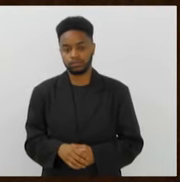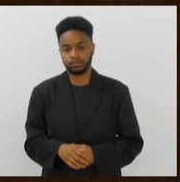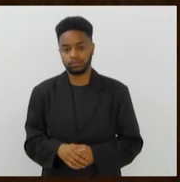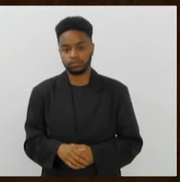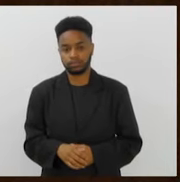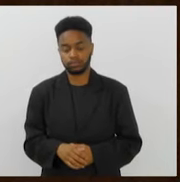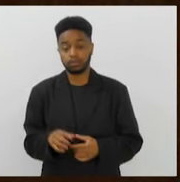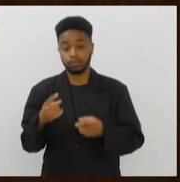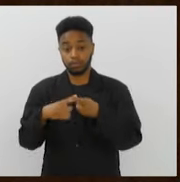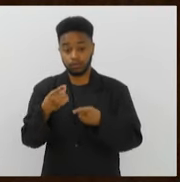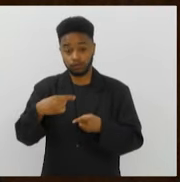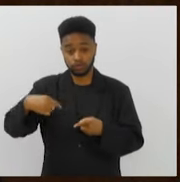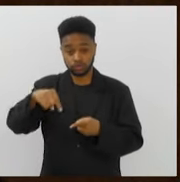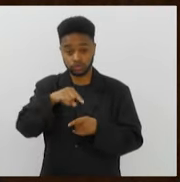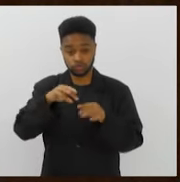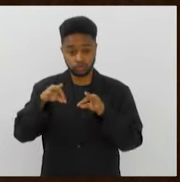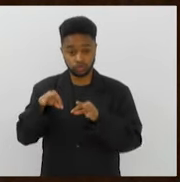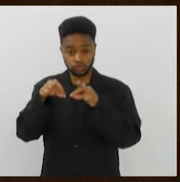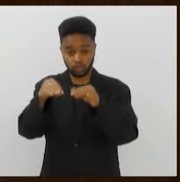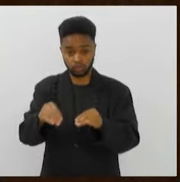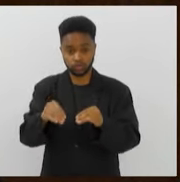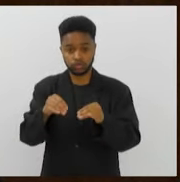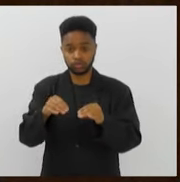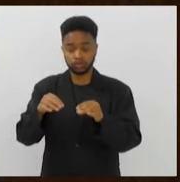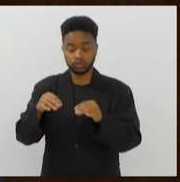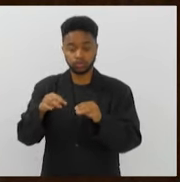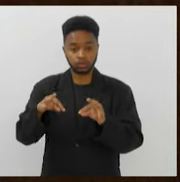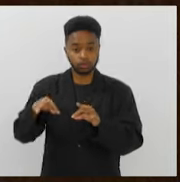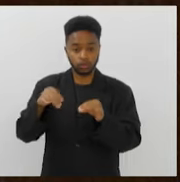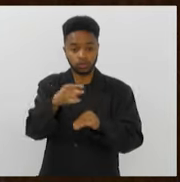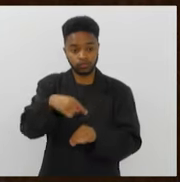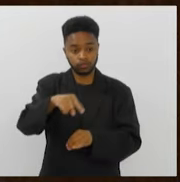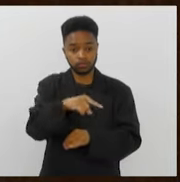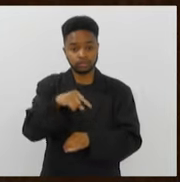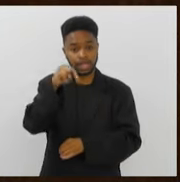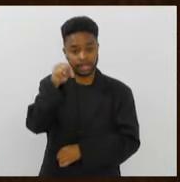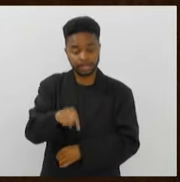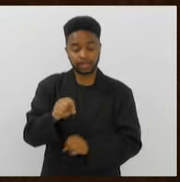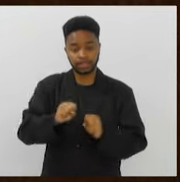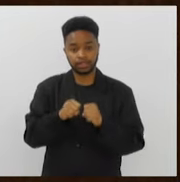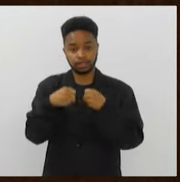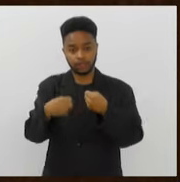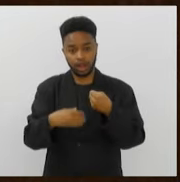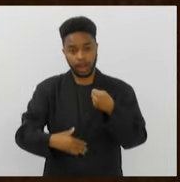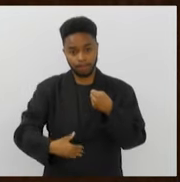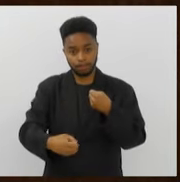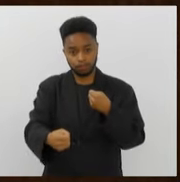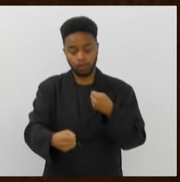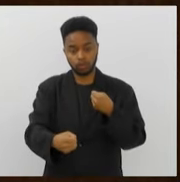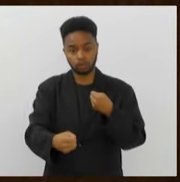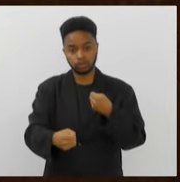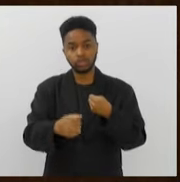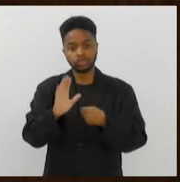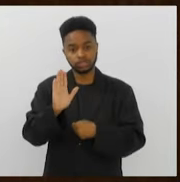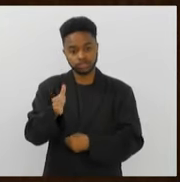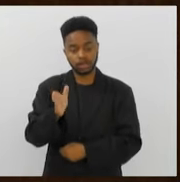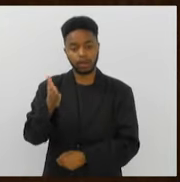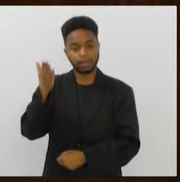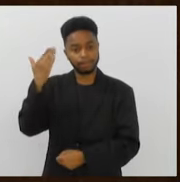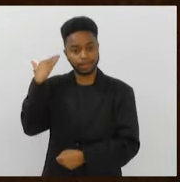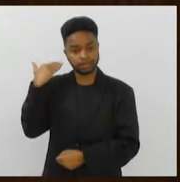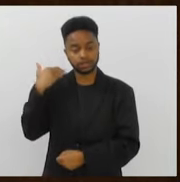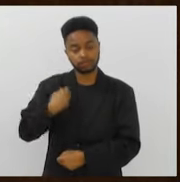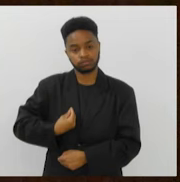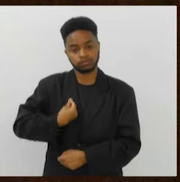Todos vocês, todas as excelências que aqui defendem aborto, já foram, um dia,